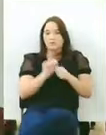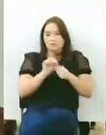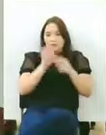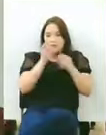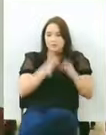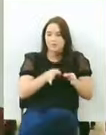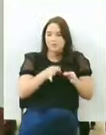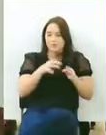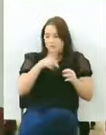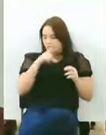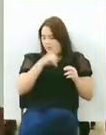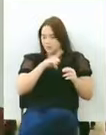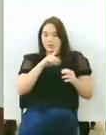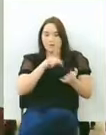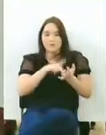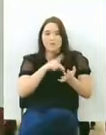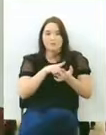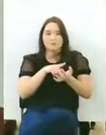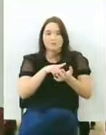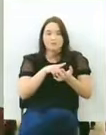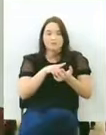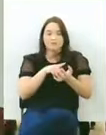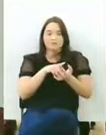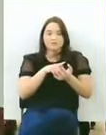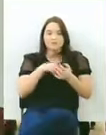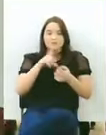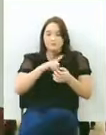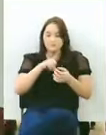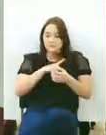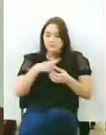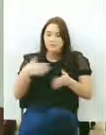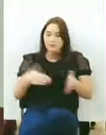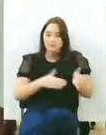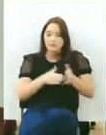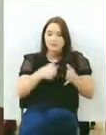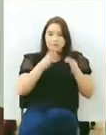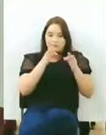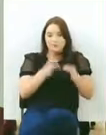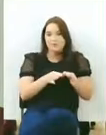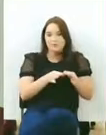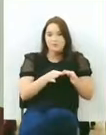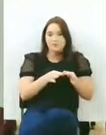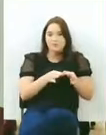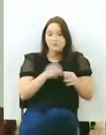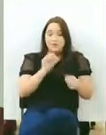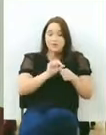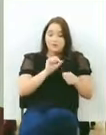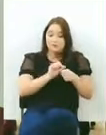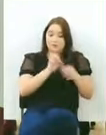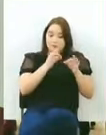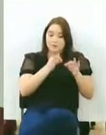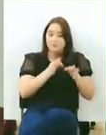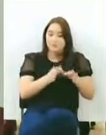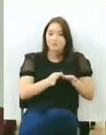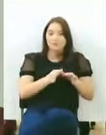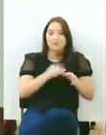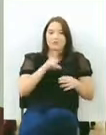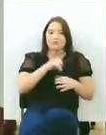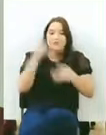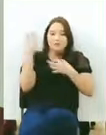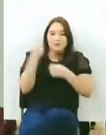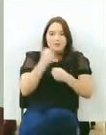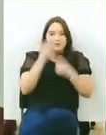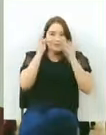nós devemos dar testemunho da verdade e que nós devemos andar na verdade, cooperar na